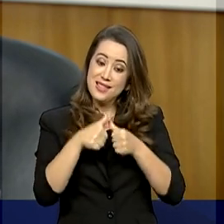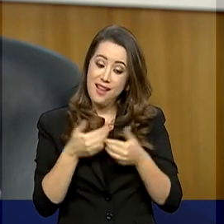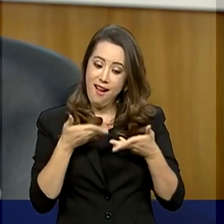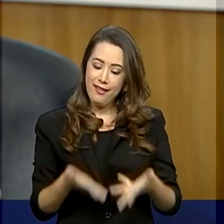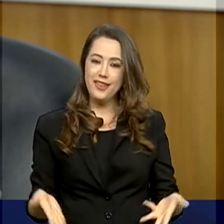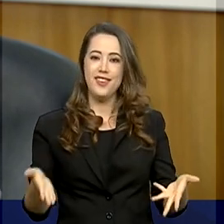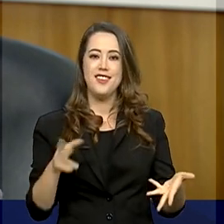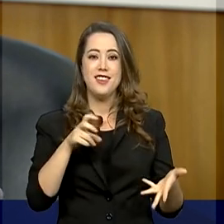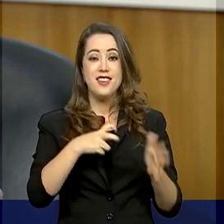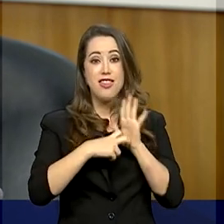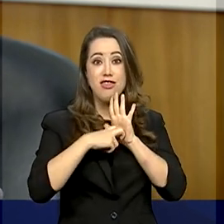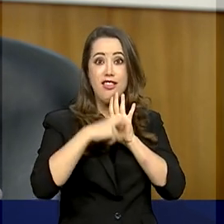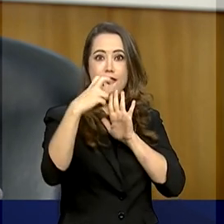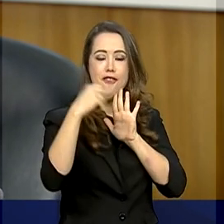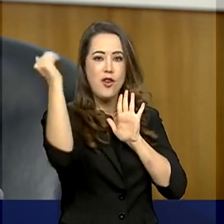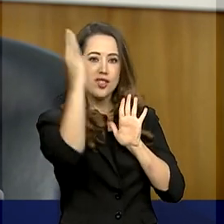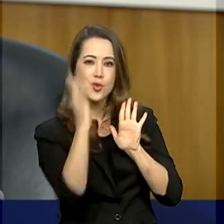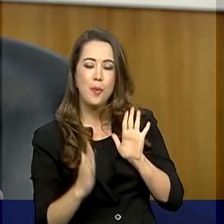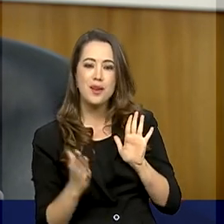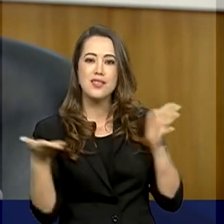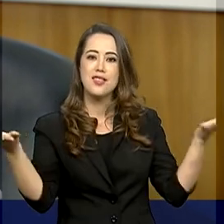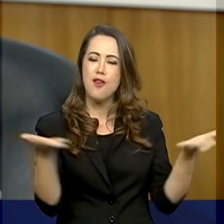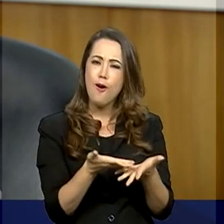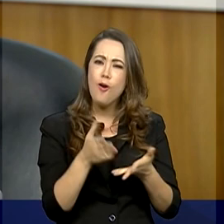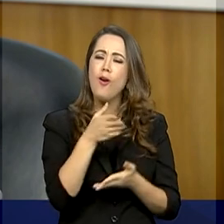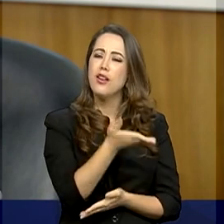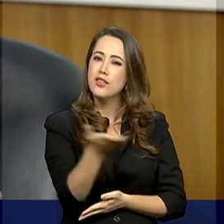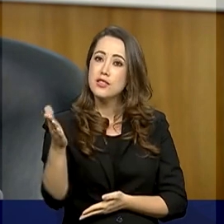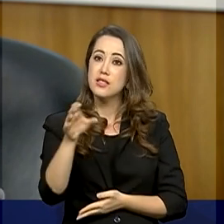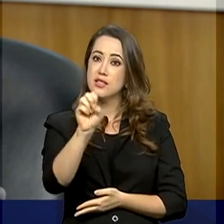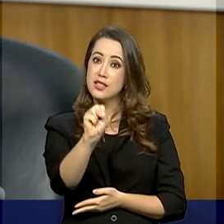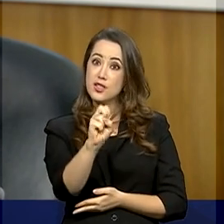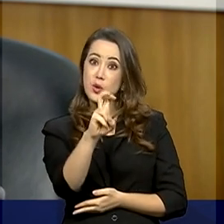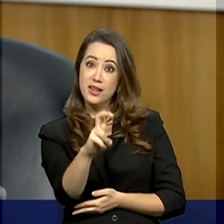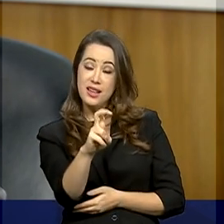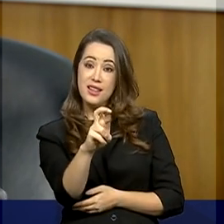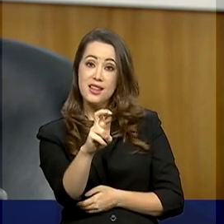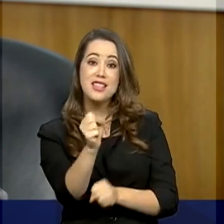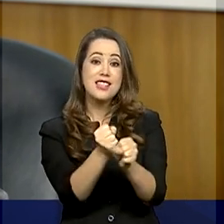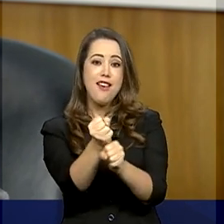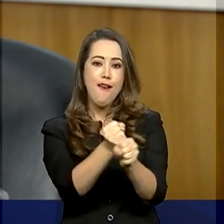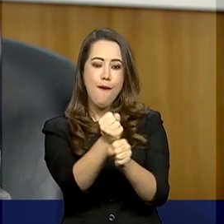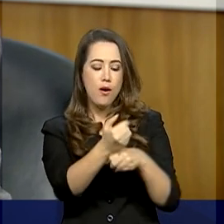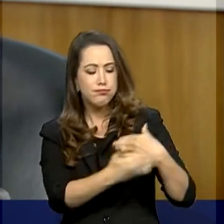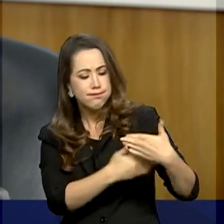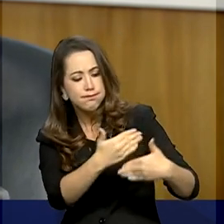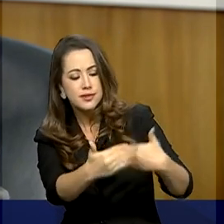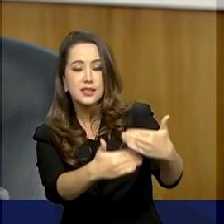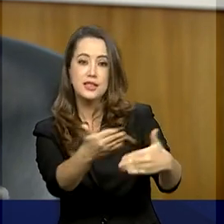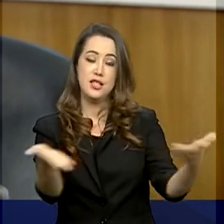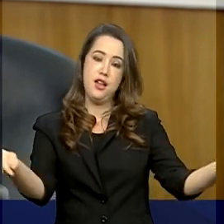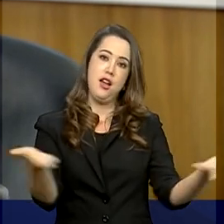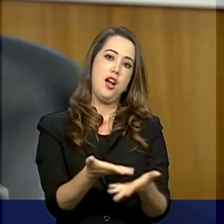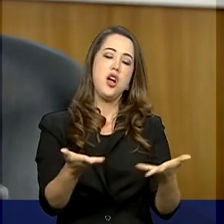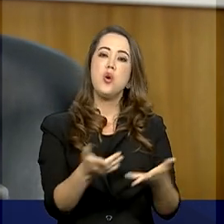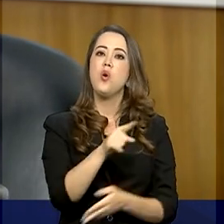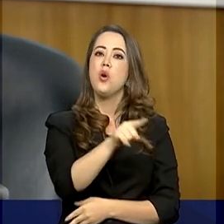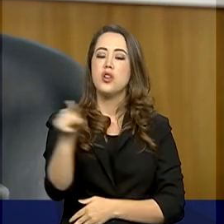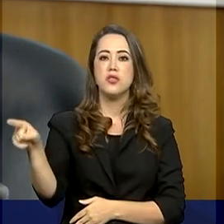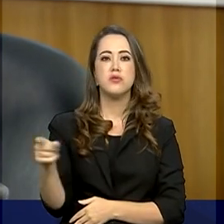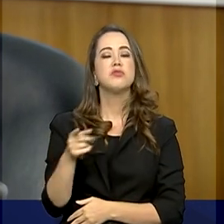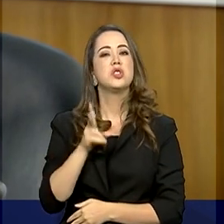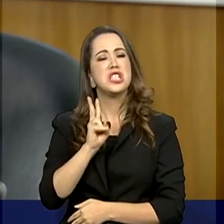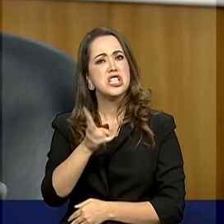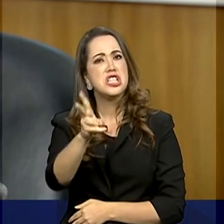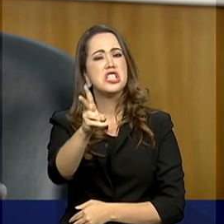brasil exatamente na época que vocês estão comemorando 85 anos né a resistência e acabei de saber que sem nenhum